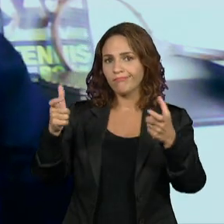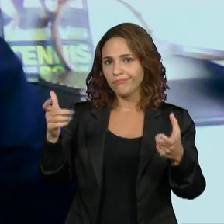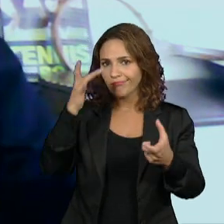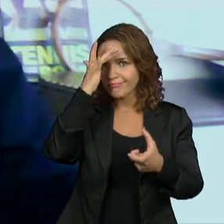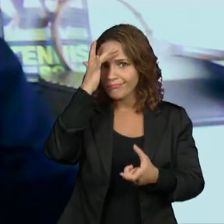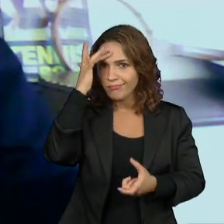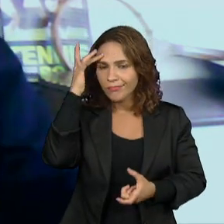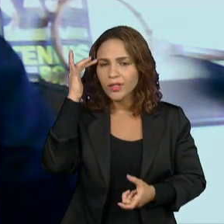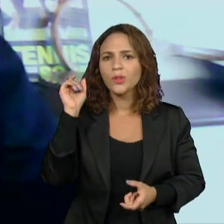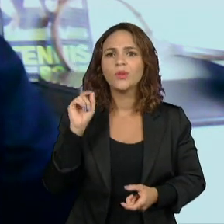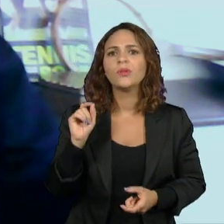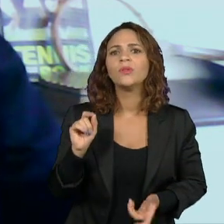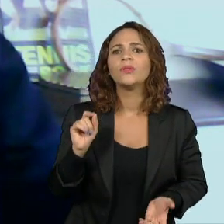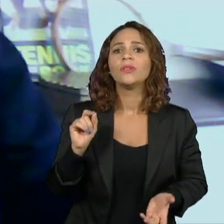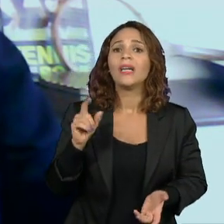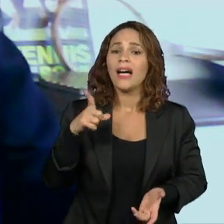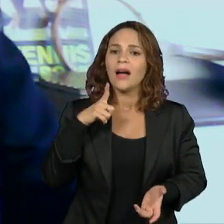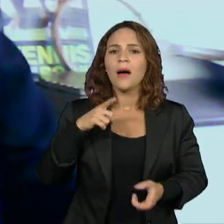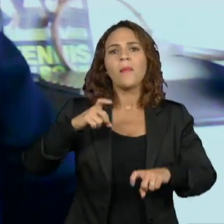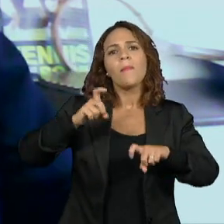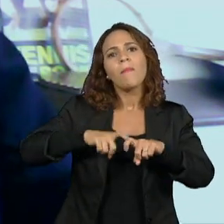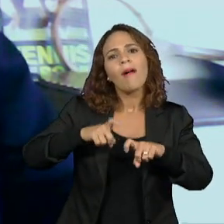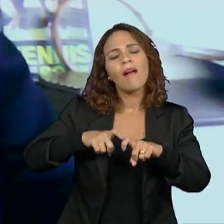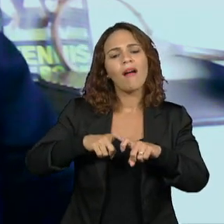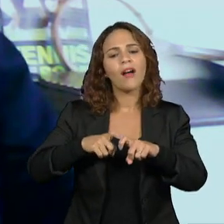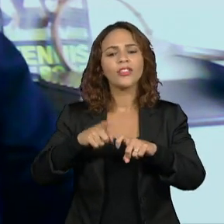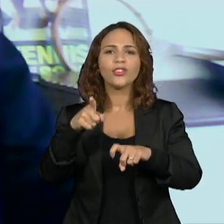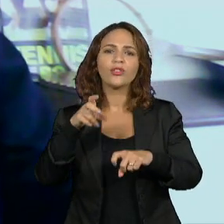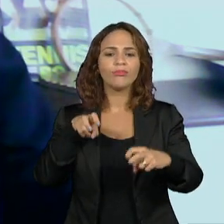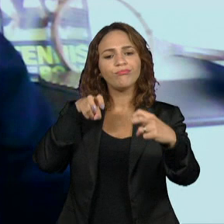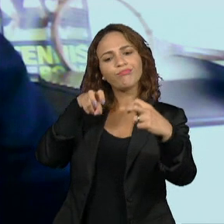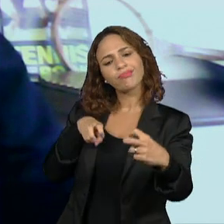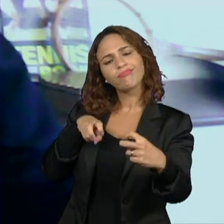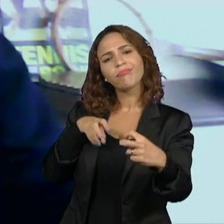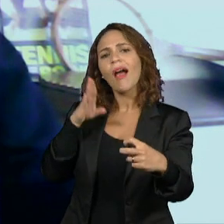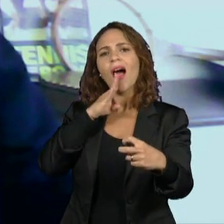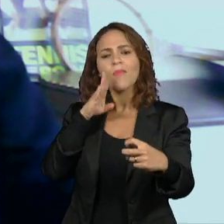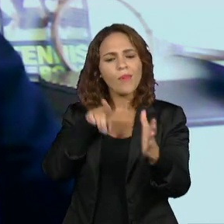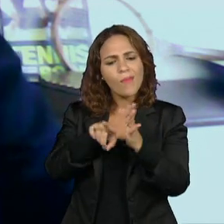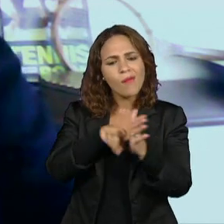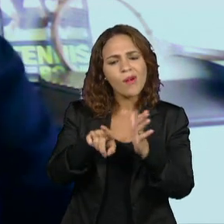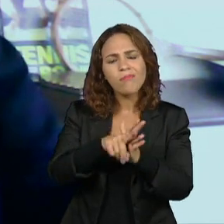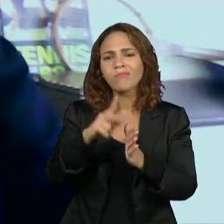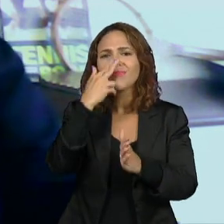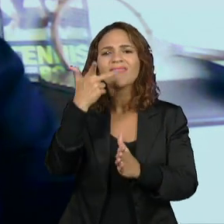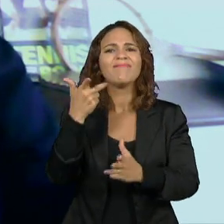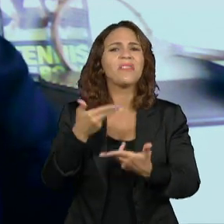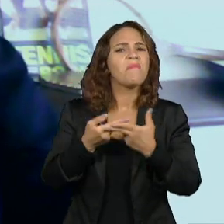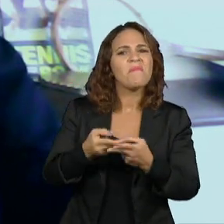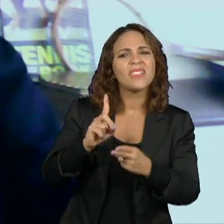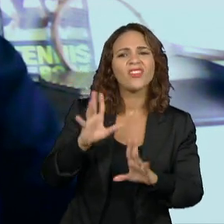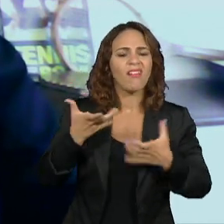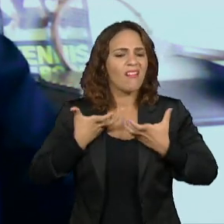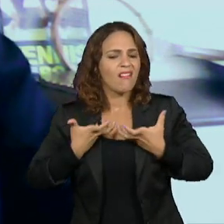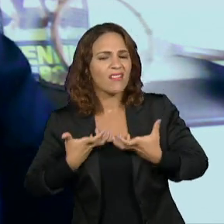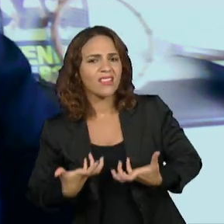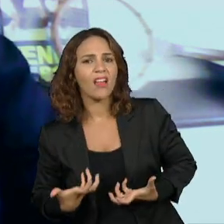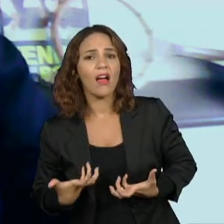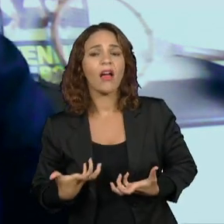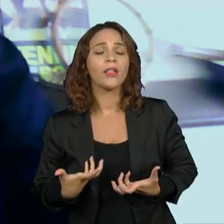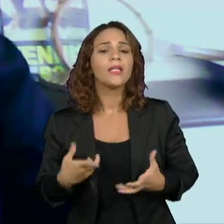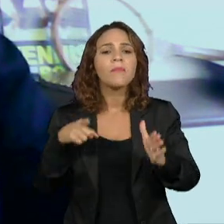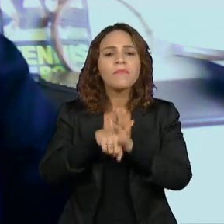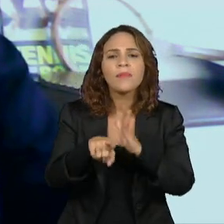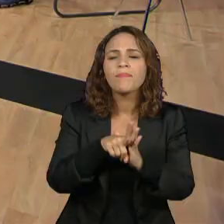que são mais rápidas e aí o profissional de saúde ou não tem tempo, ou já está cansado, enfim, ele